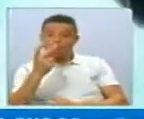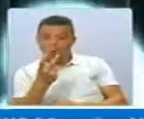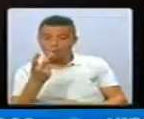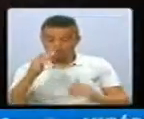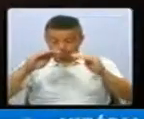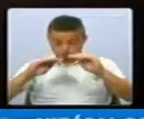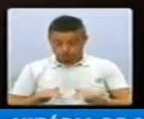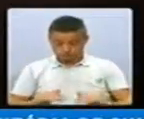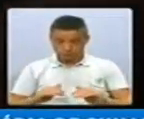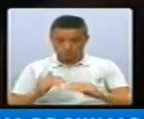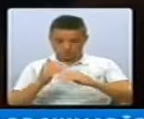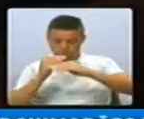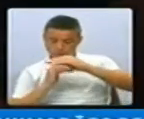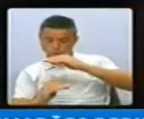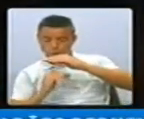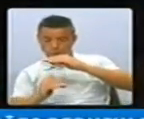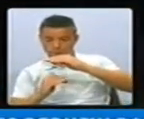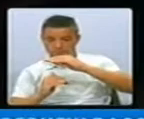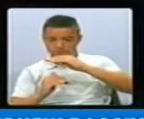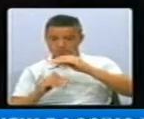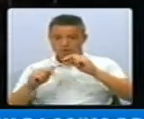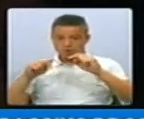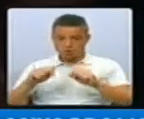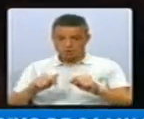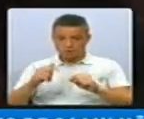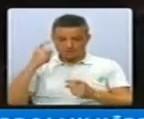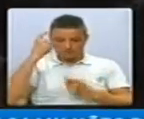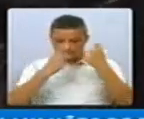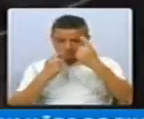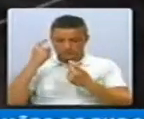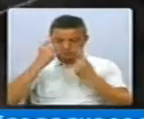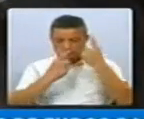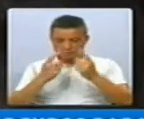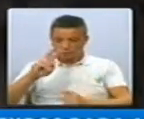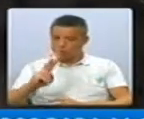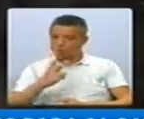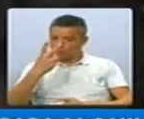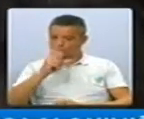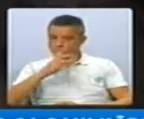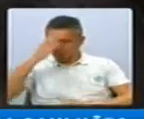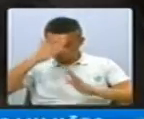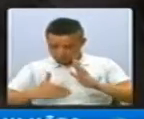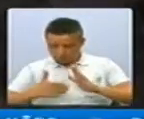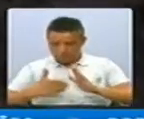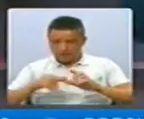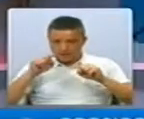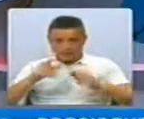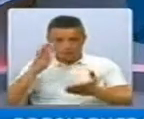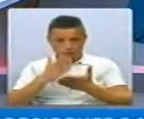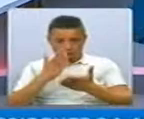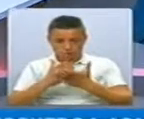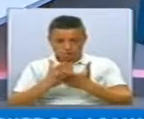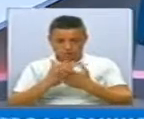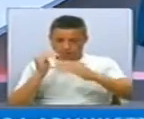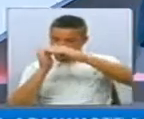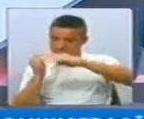baixo da superfície. E hoje pensa-se que provavelmente até terão ocorrido os 2 fenómenos. E a Maven vai se dedicar apenas à parte de cima,